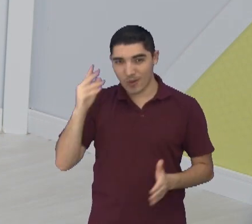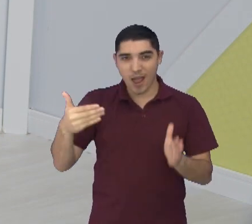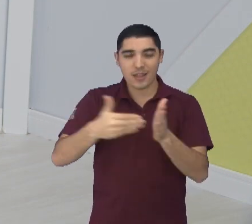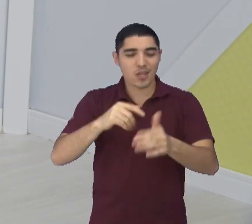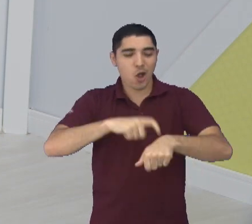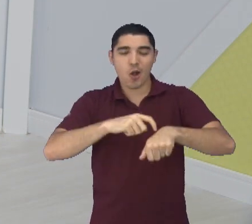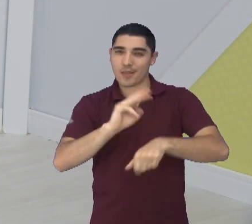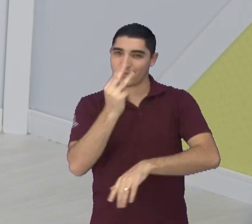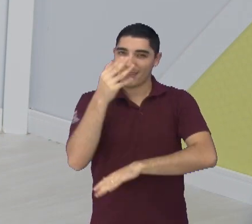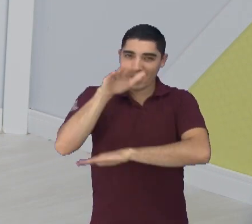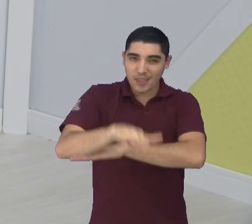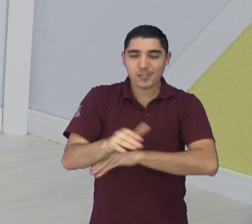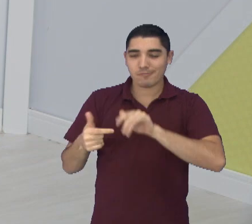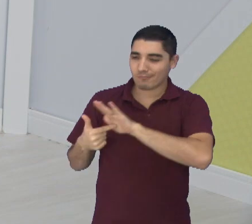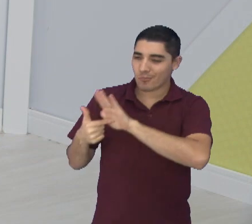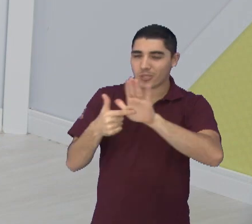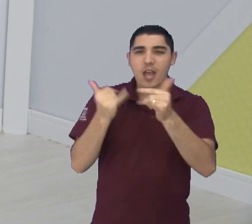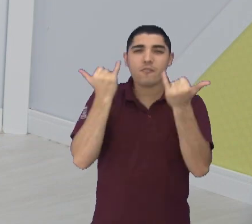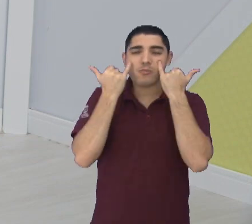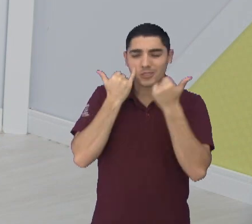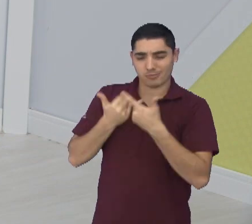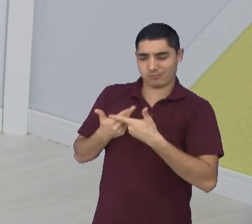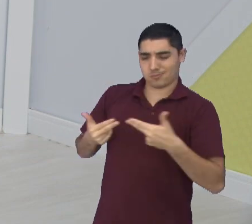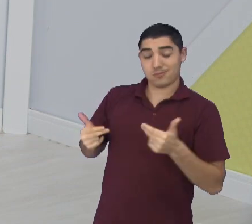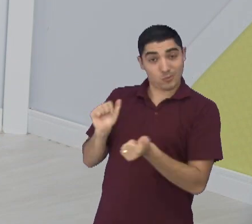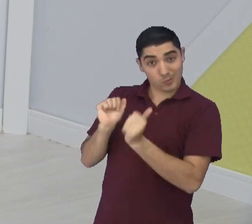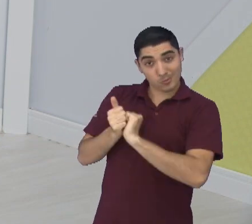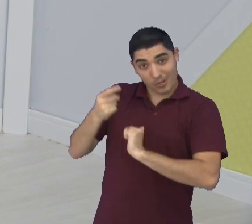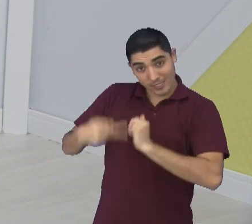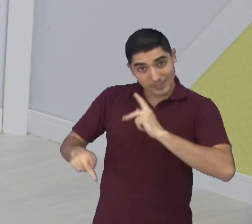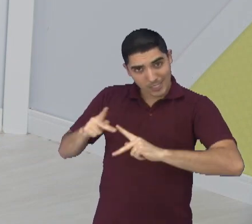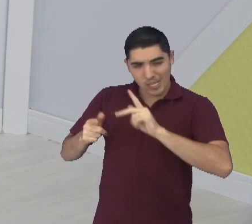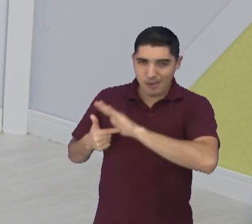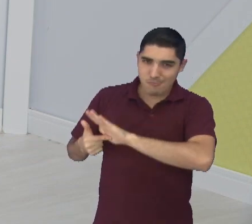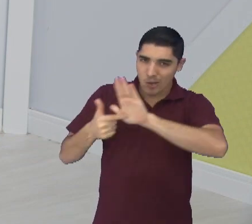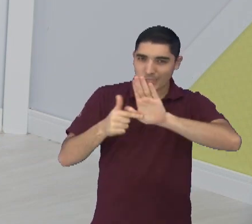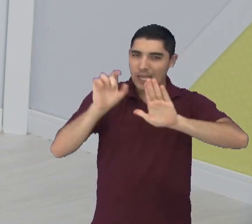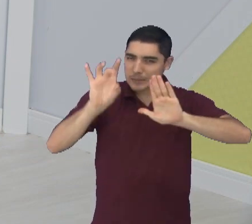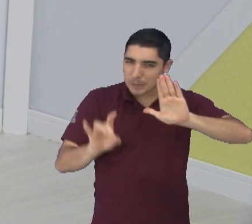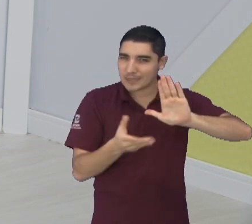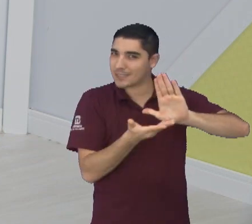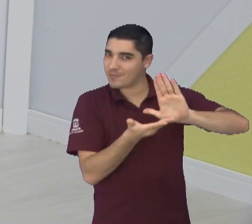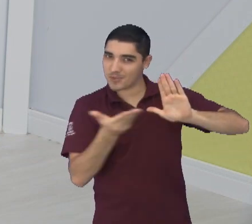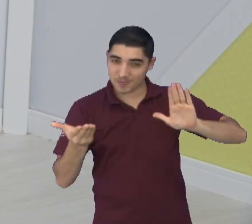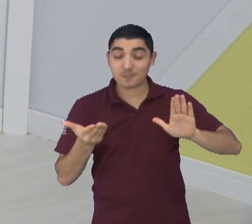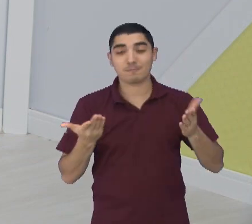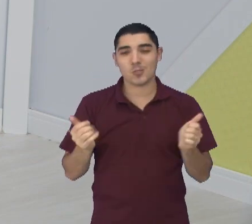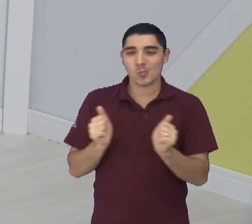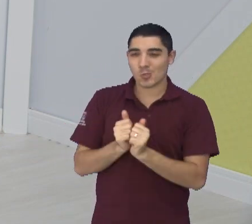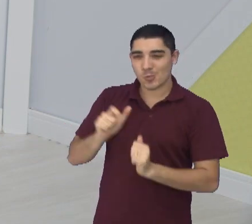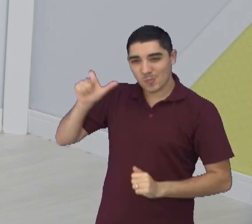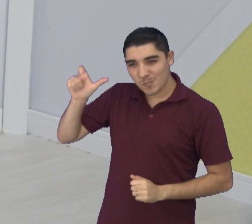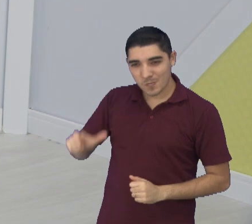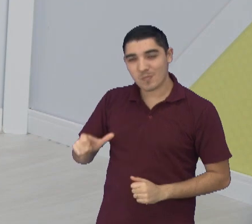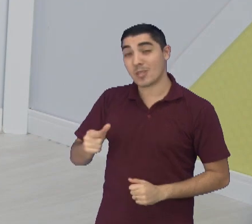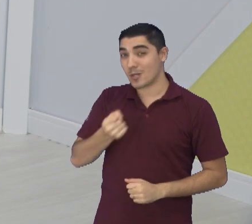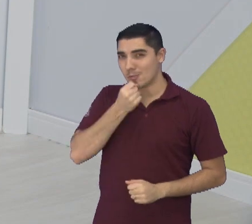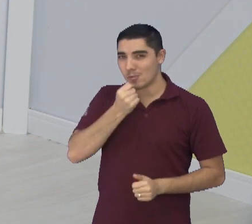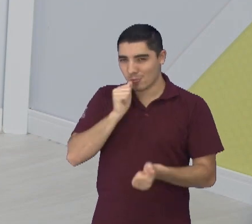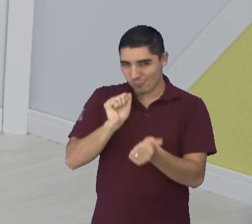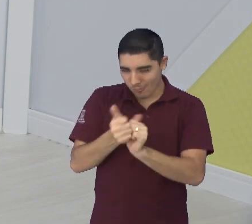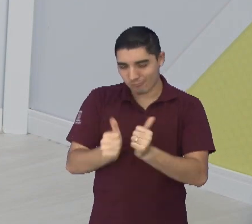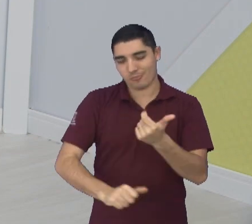até as 3 da tarde, trazendo as principais informações do esporte aqui da nossa cidade. Aqui comigo ele,